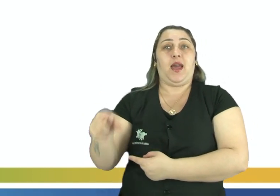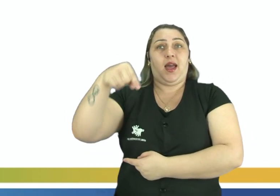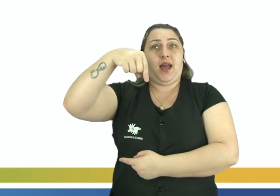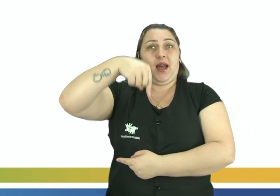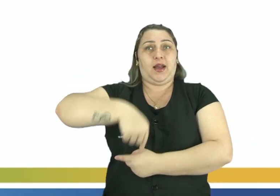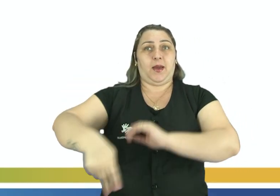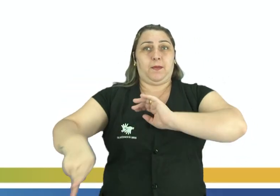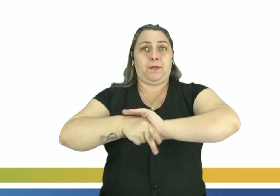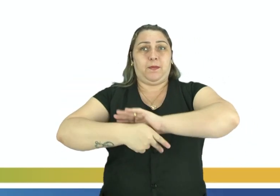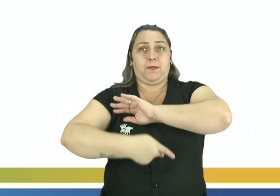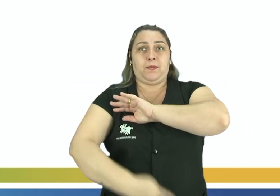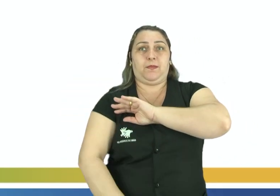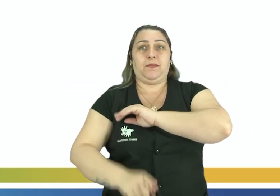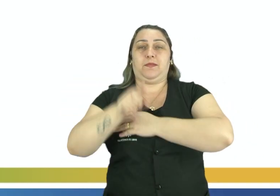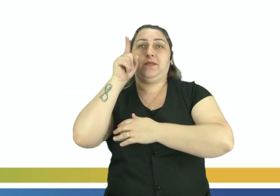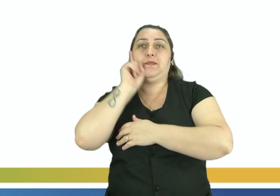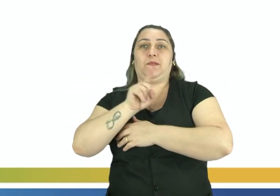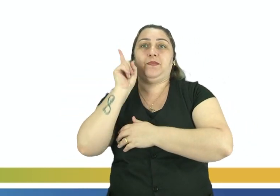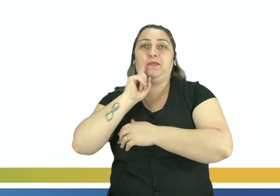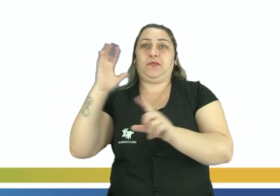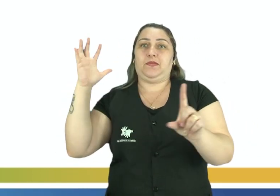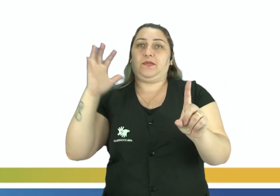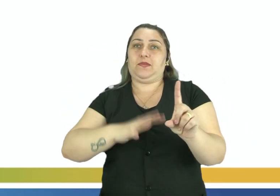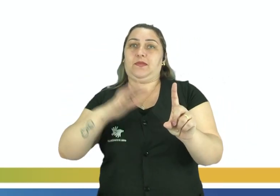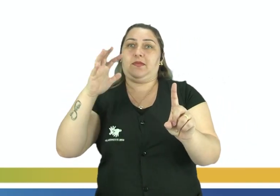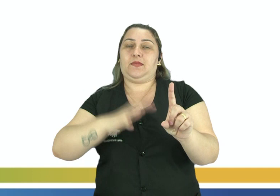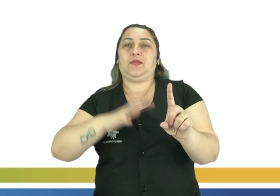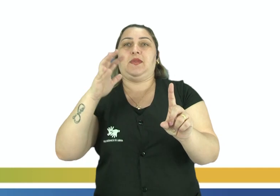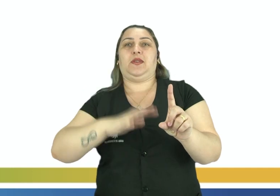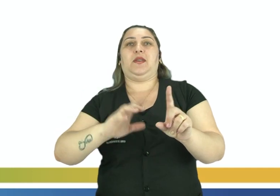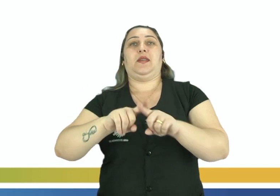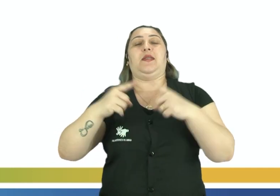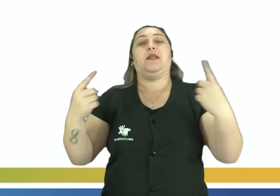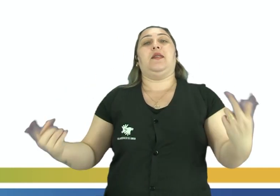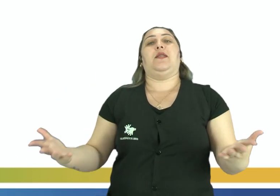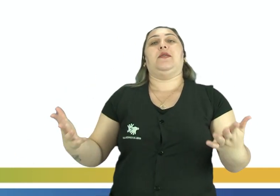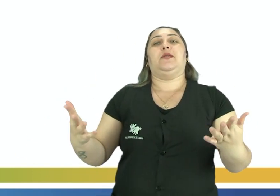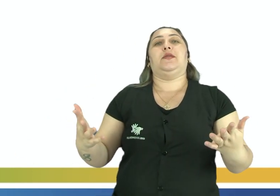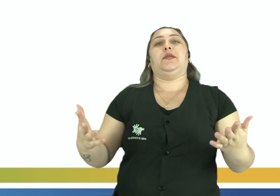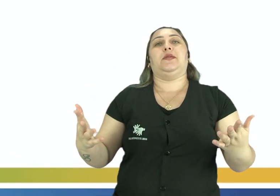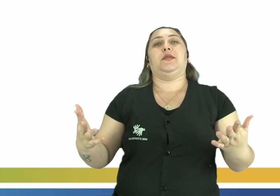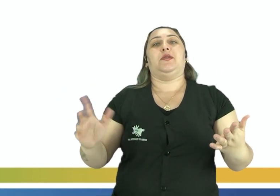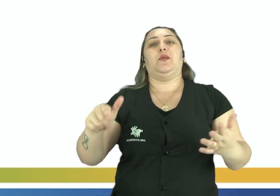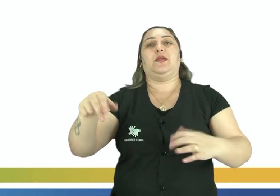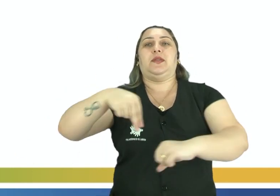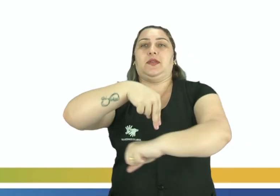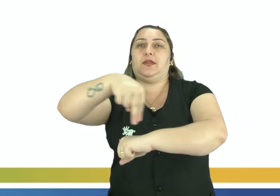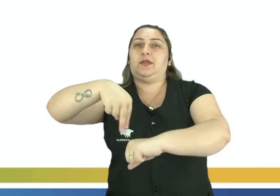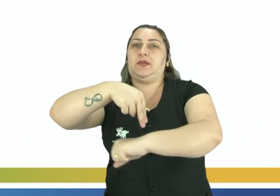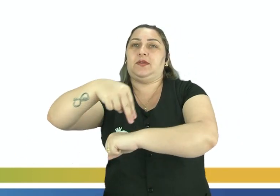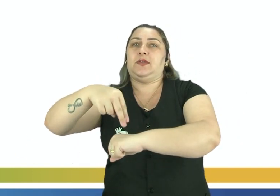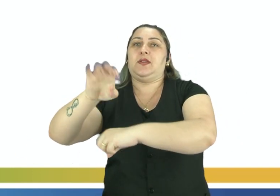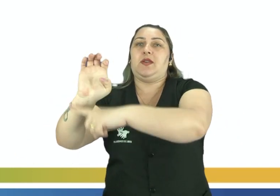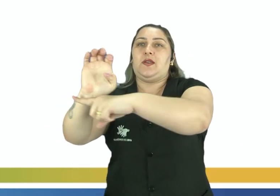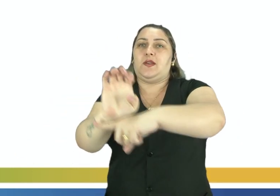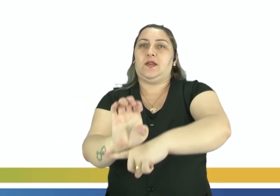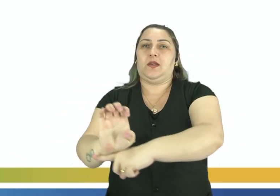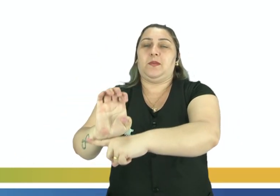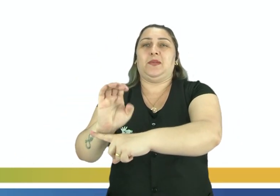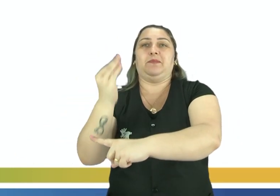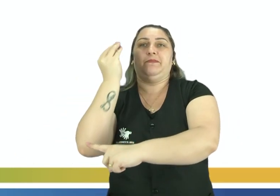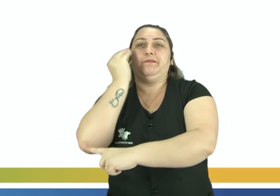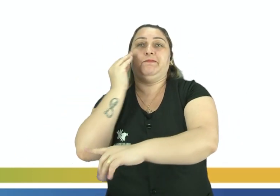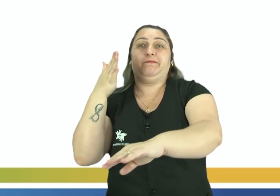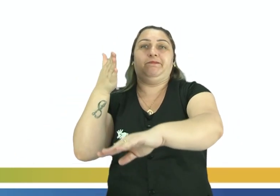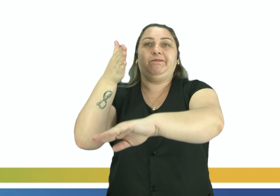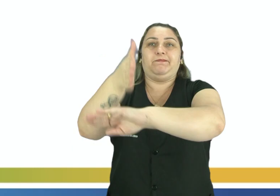aqui nos pertence essa região de influência aqui. Então, qualquer uma outra nação europeia que